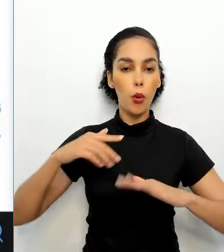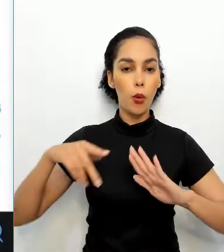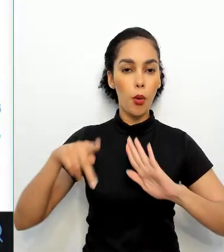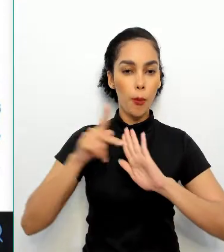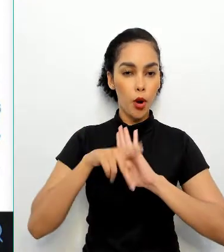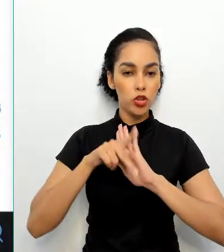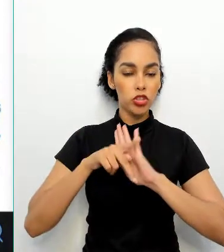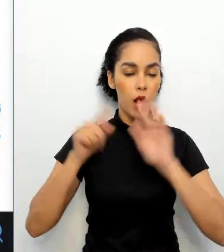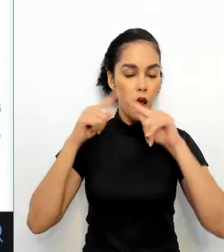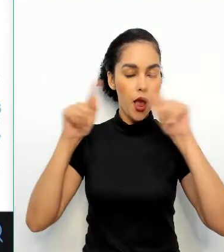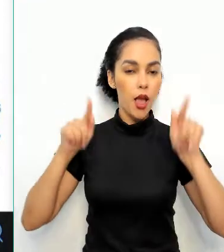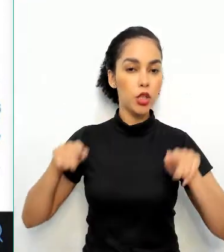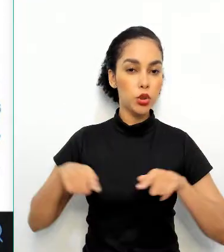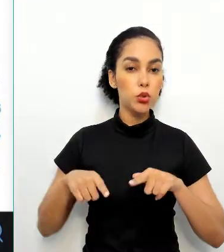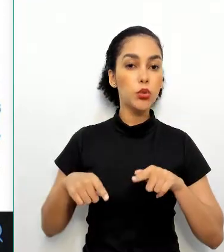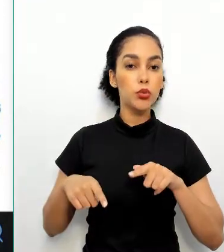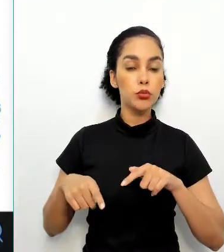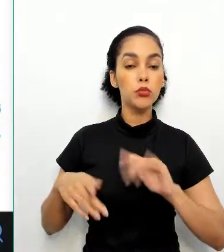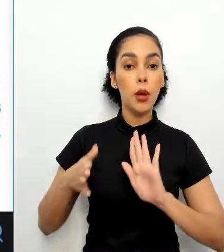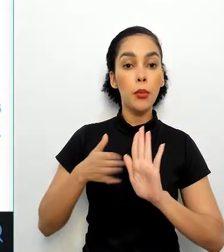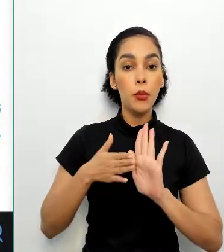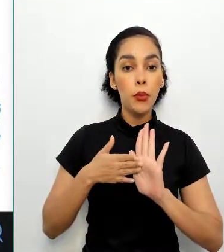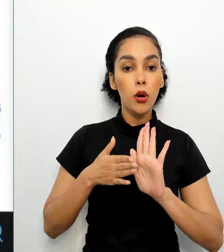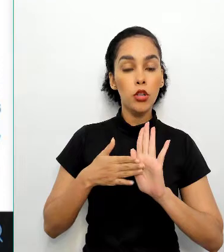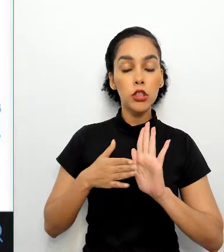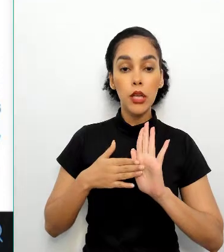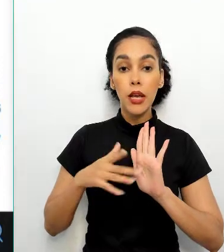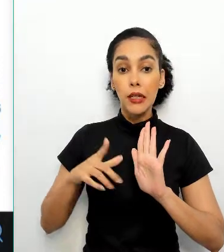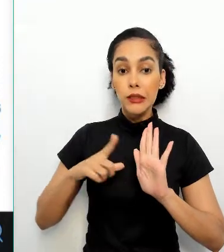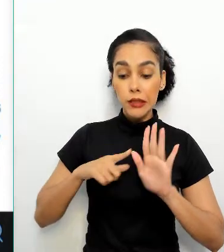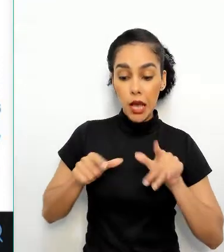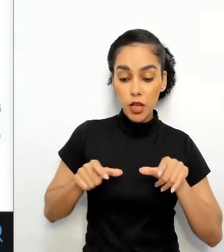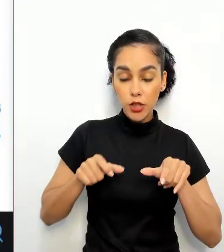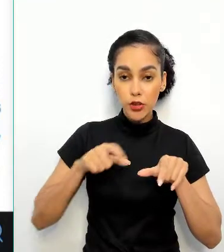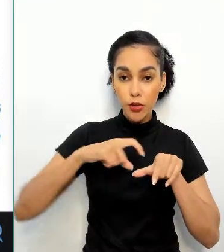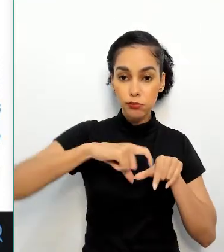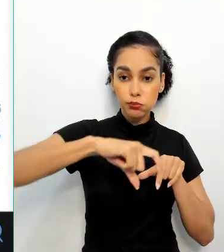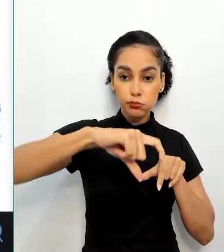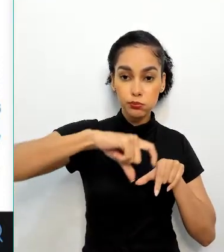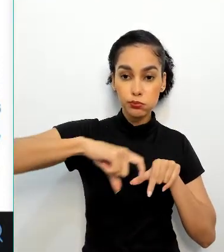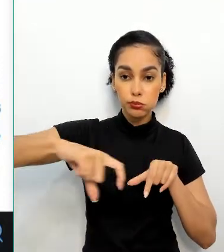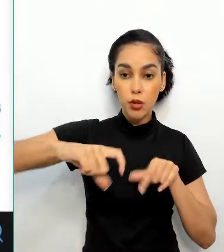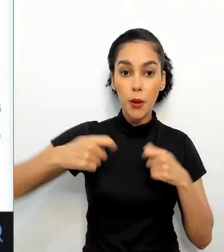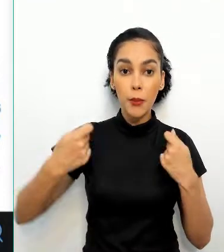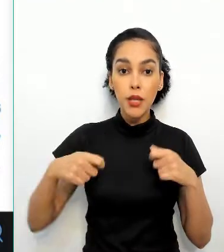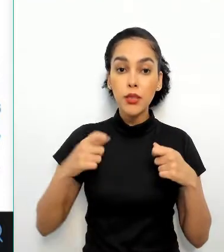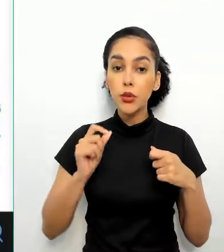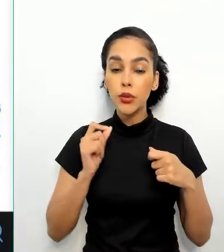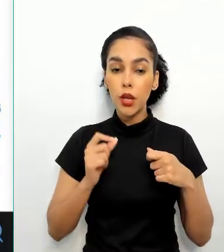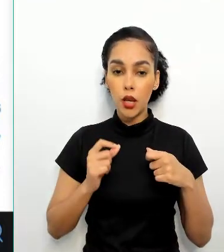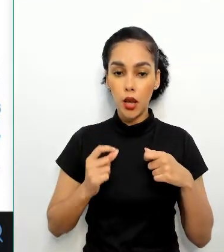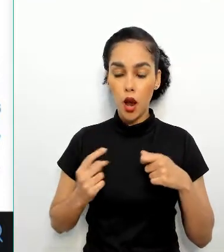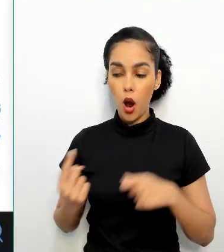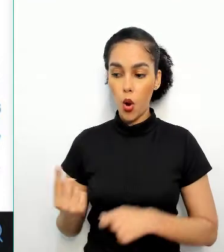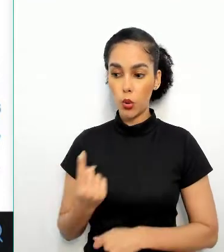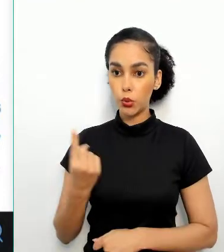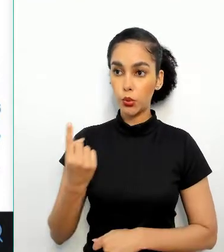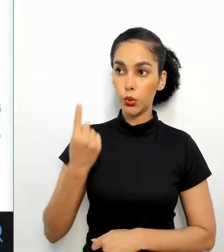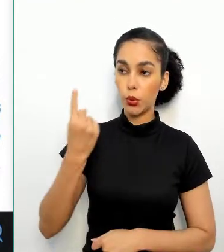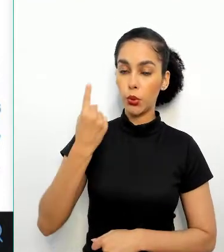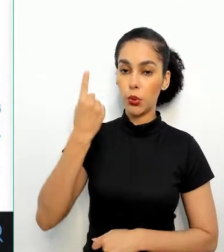proposta do projeto elaborado pelo arquiteto, as vigas do pergolado devem ser construídas de maneira que a altura,